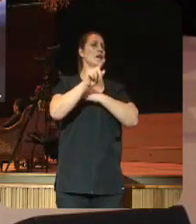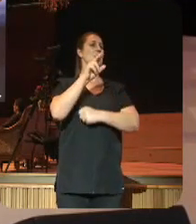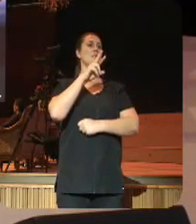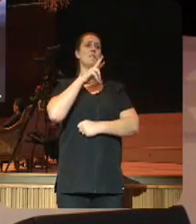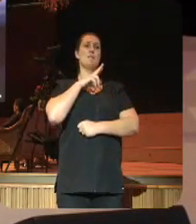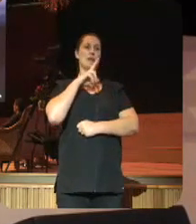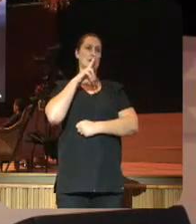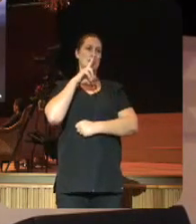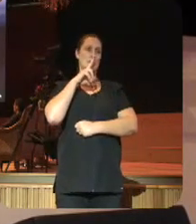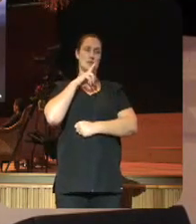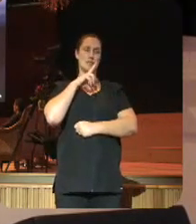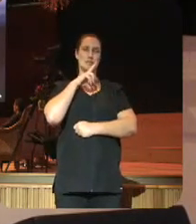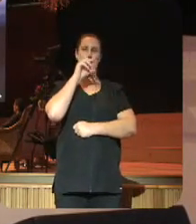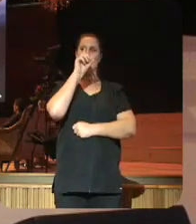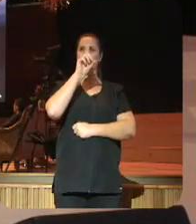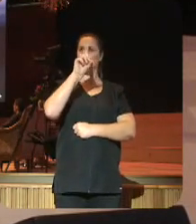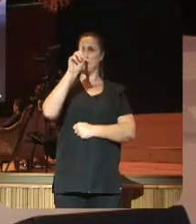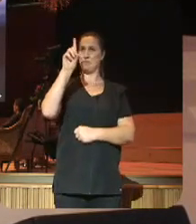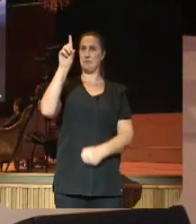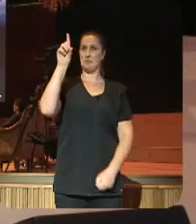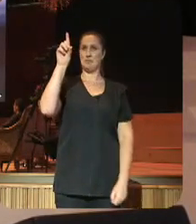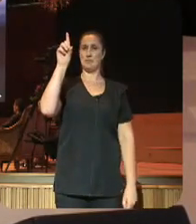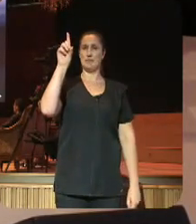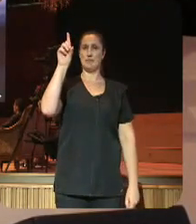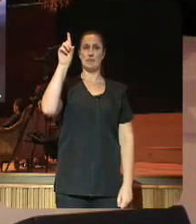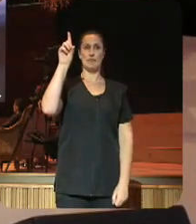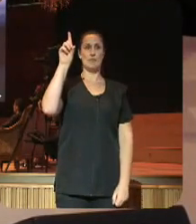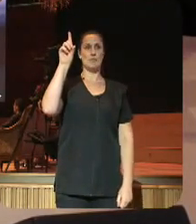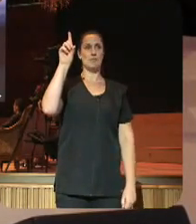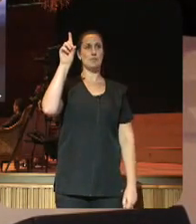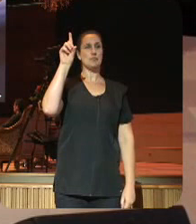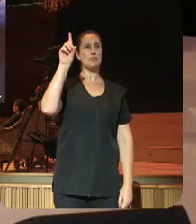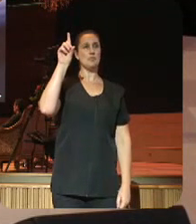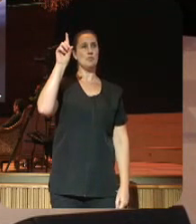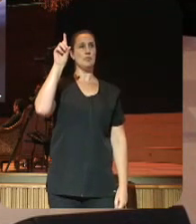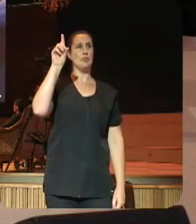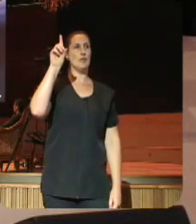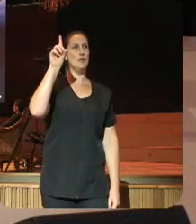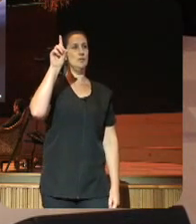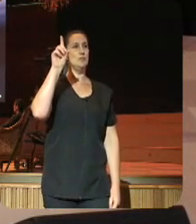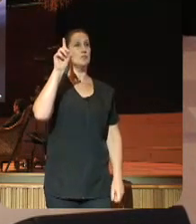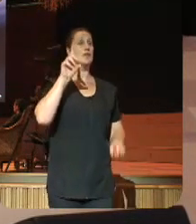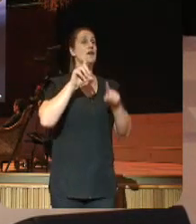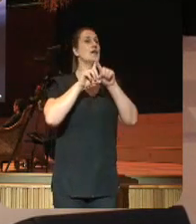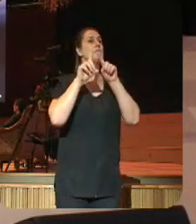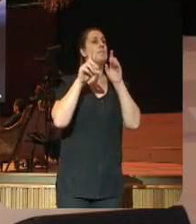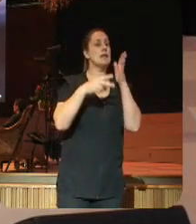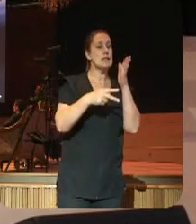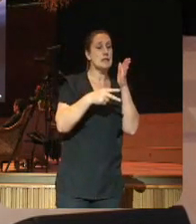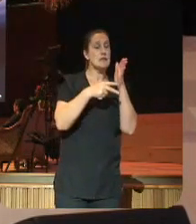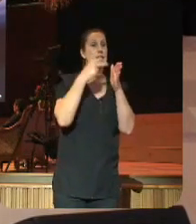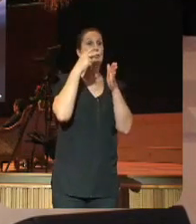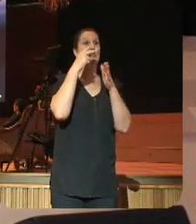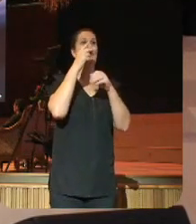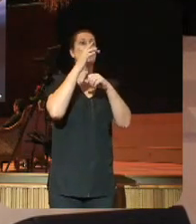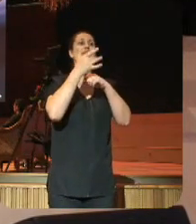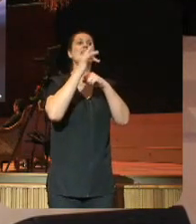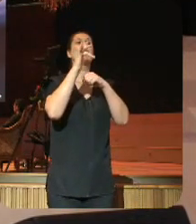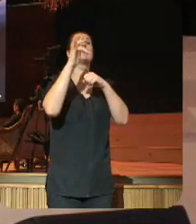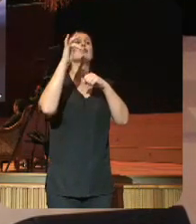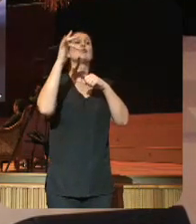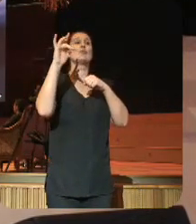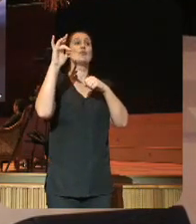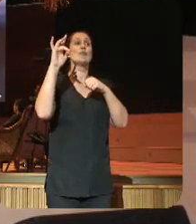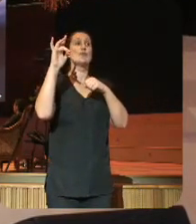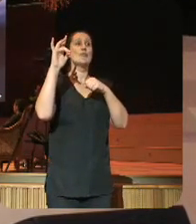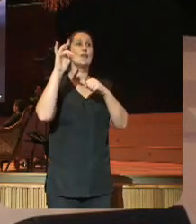com o nosso Criador, com o nosso Senhor. Mas há um segundo tesouro